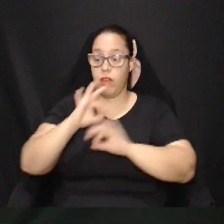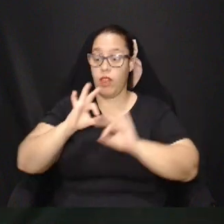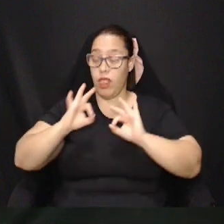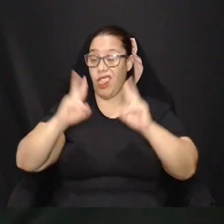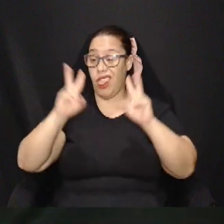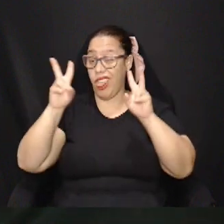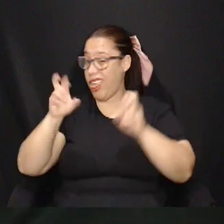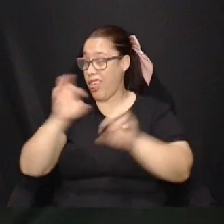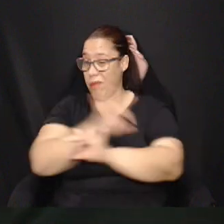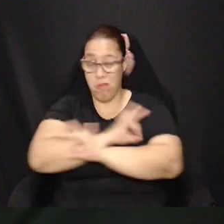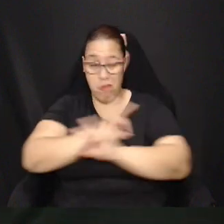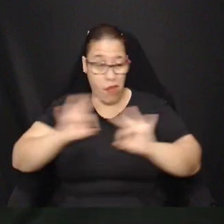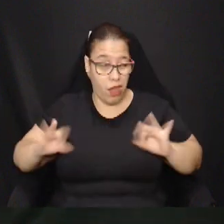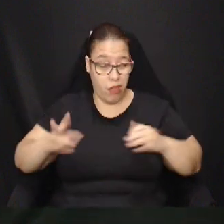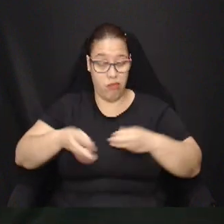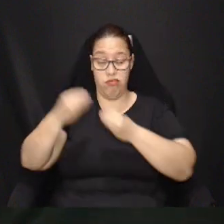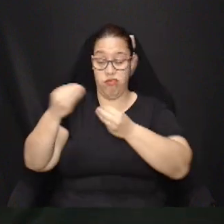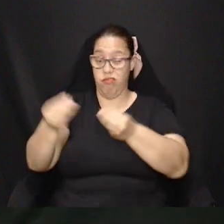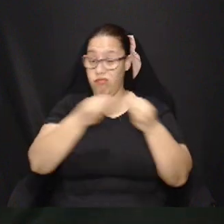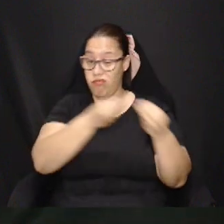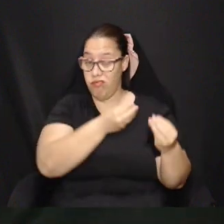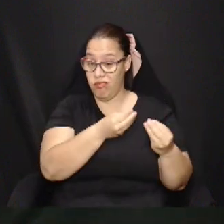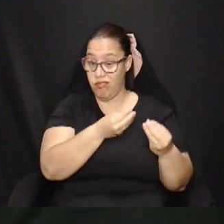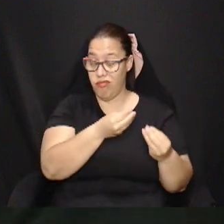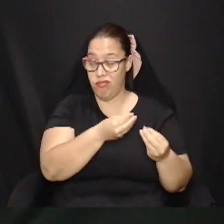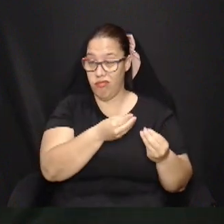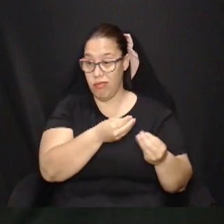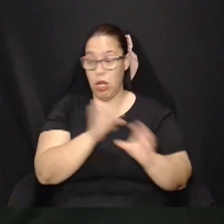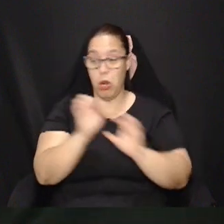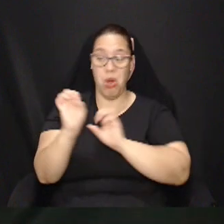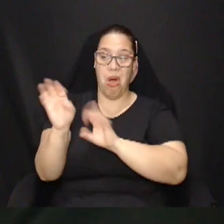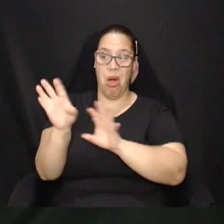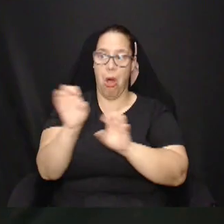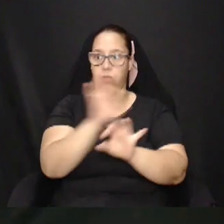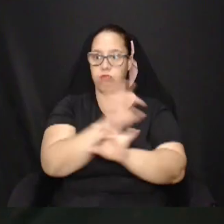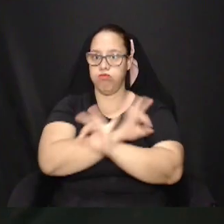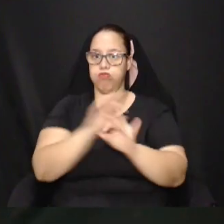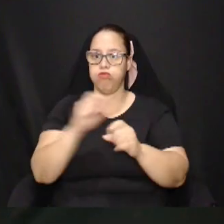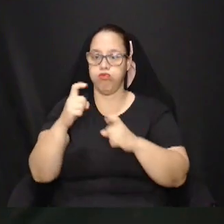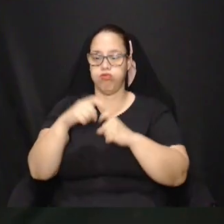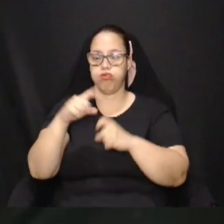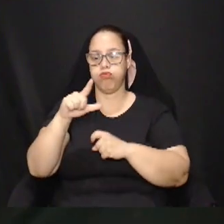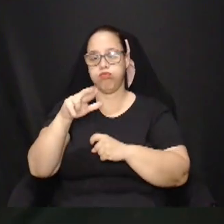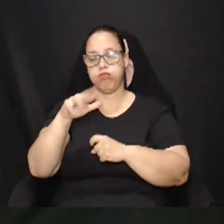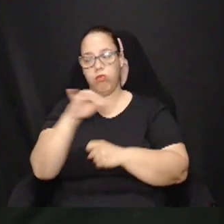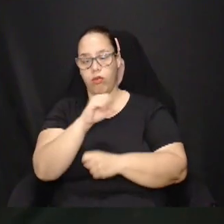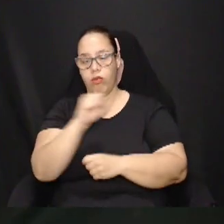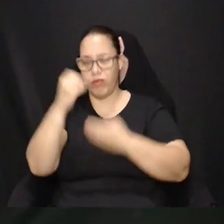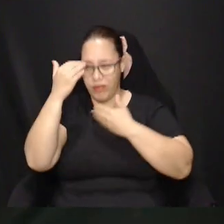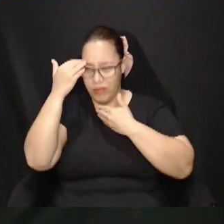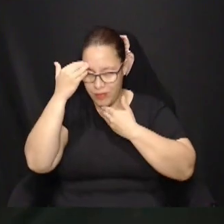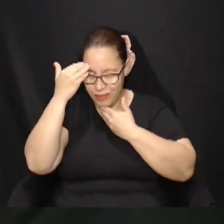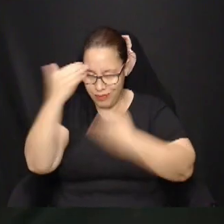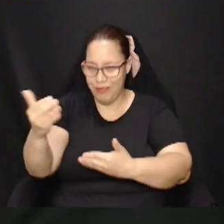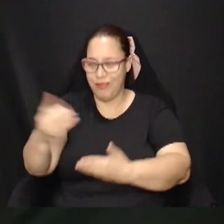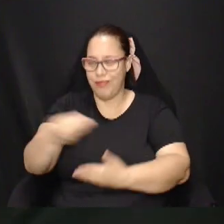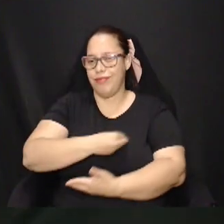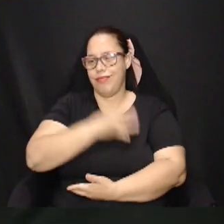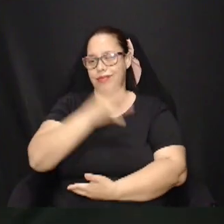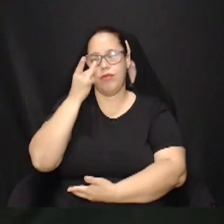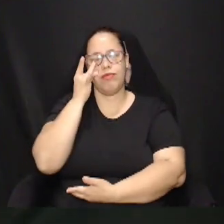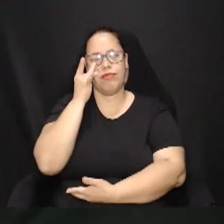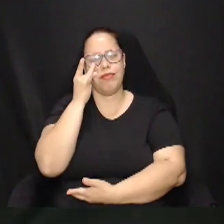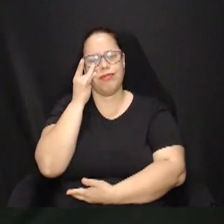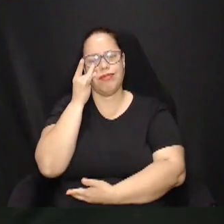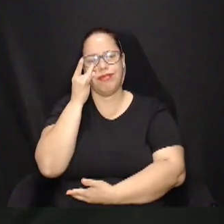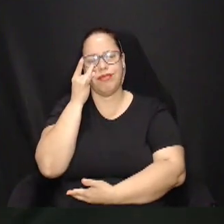gente entregou bastante, vocês deram uma aula aqui pra gente. Doutor Luiz, muito obrigada pela sua presença, gratidão